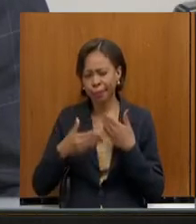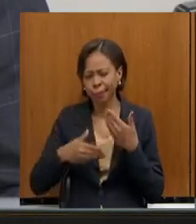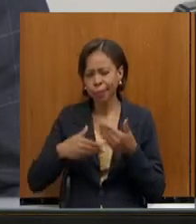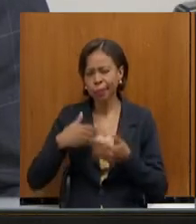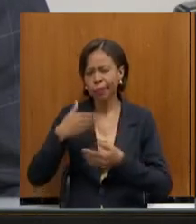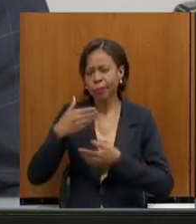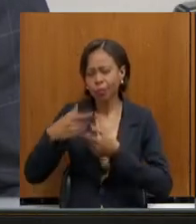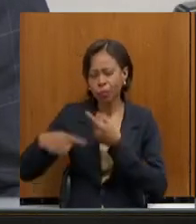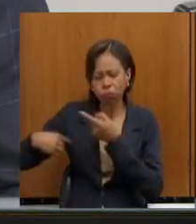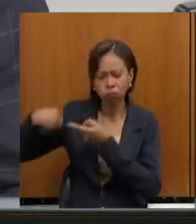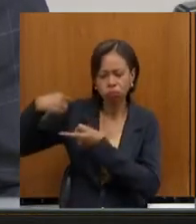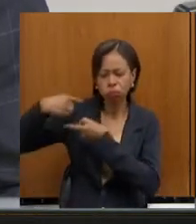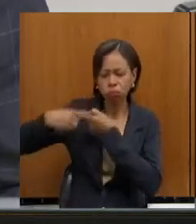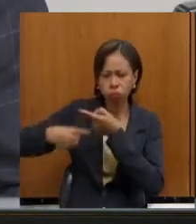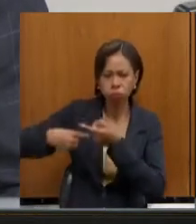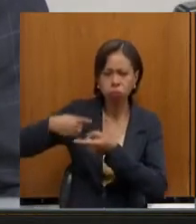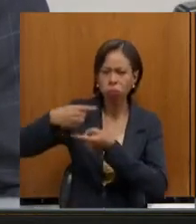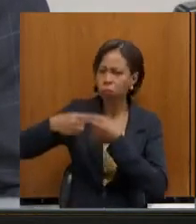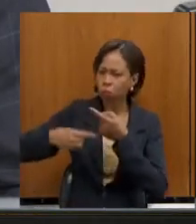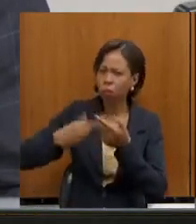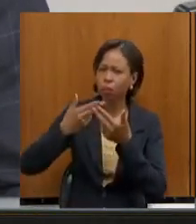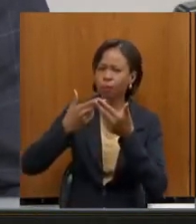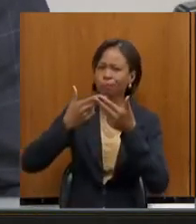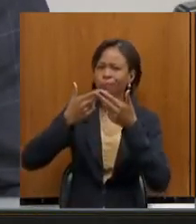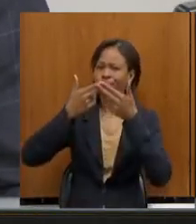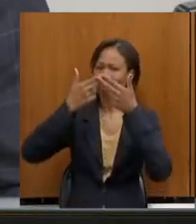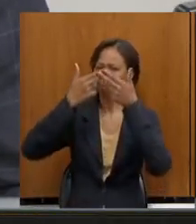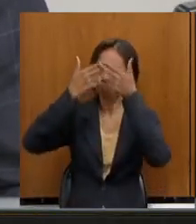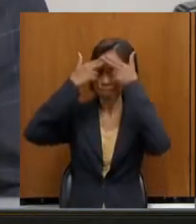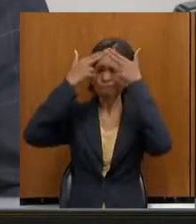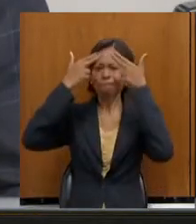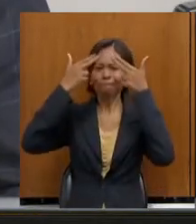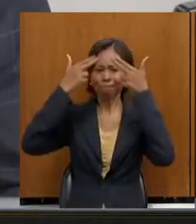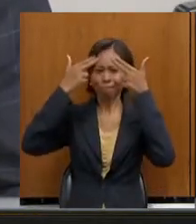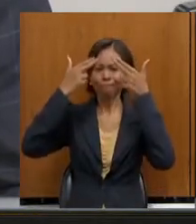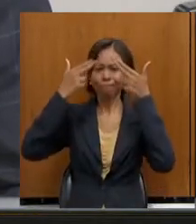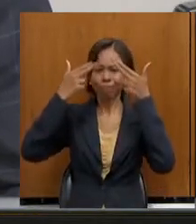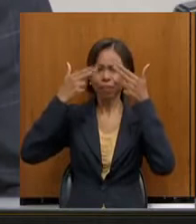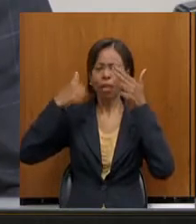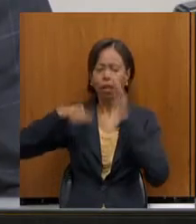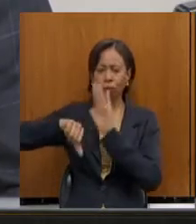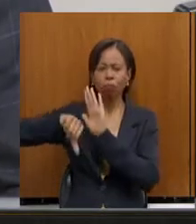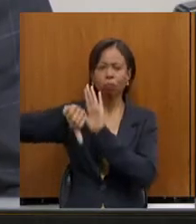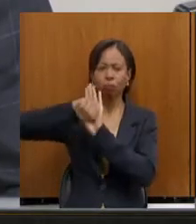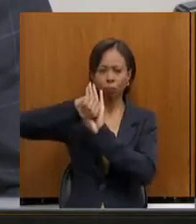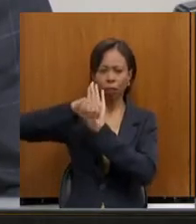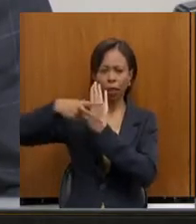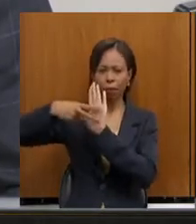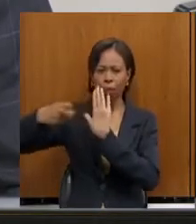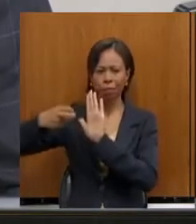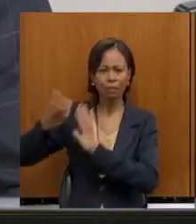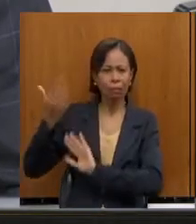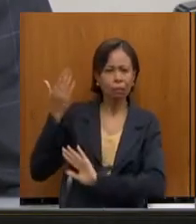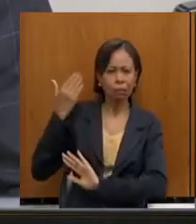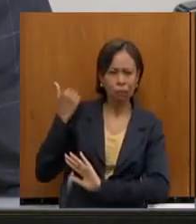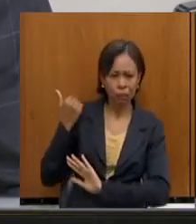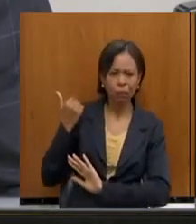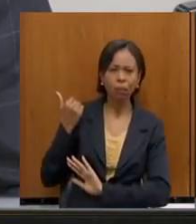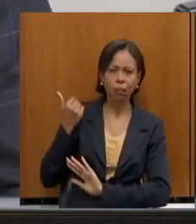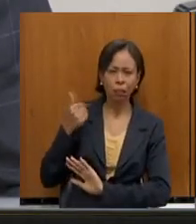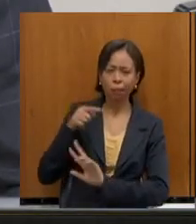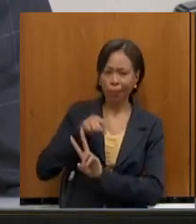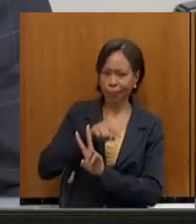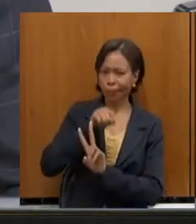e nós não iremos superar e esse crime que foi cometido pela Vale do Rio Doce